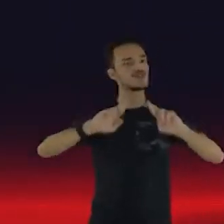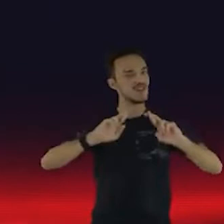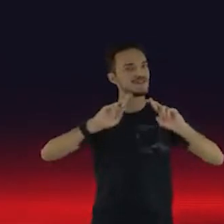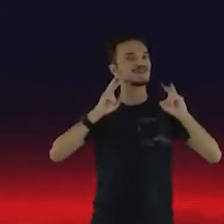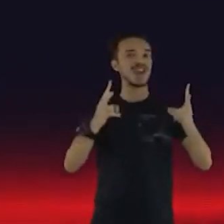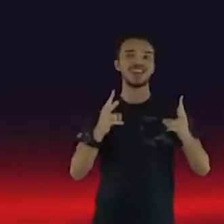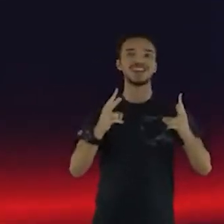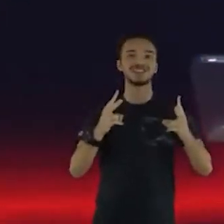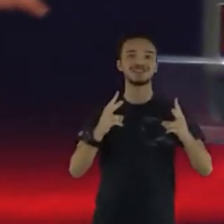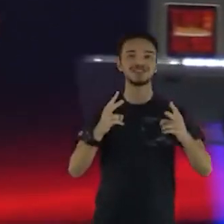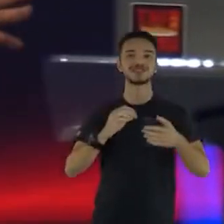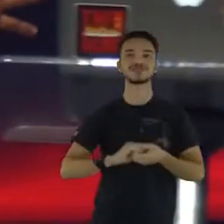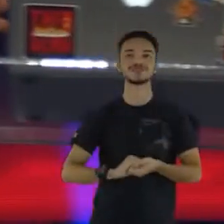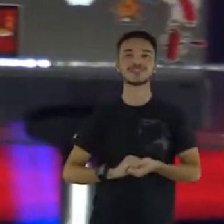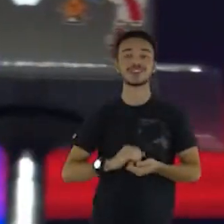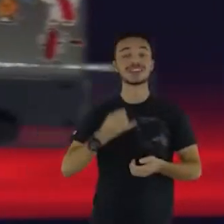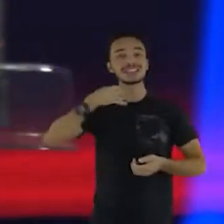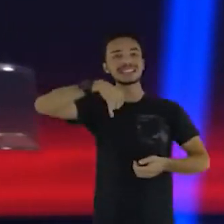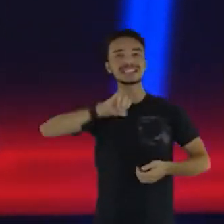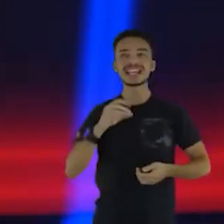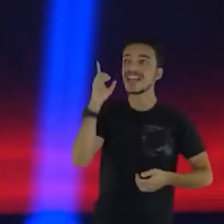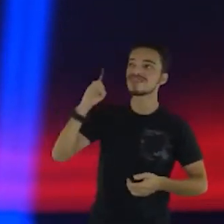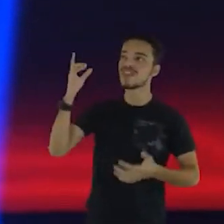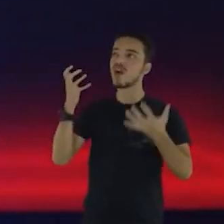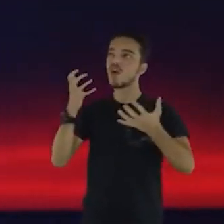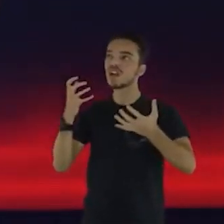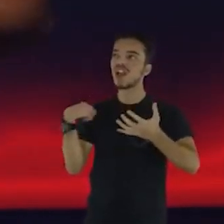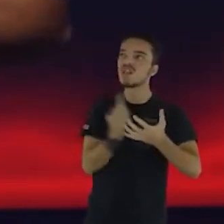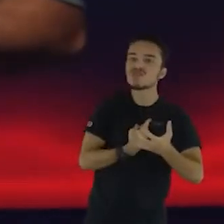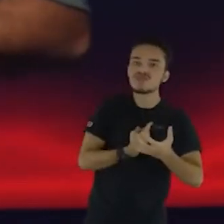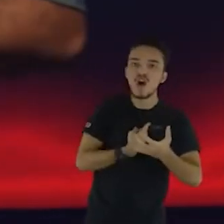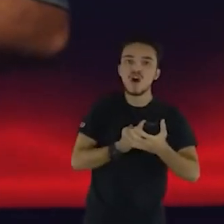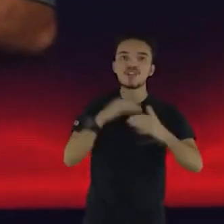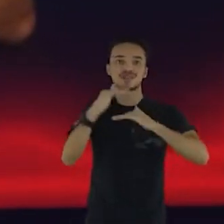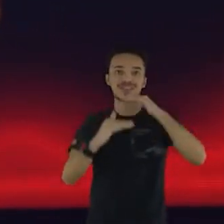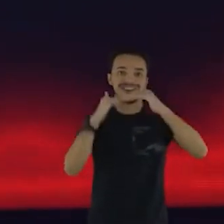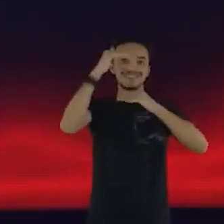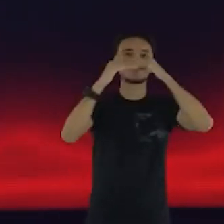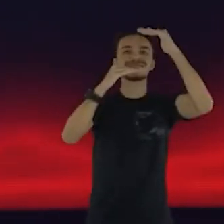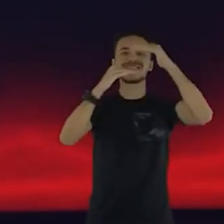E eu quero trazer nessa noite uma palavra que Deus colocou no meu coração,